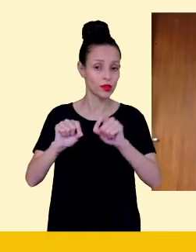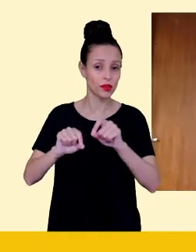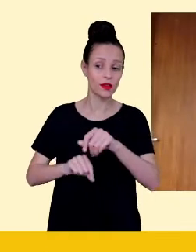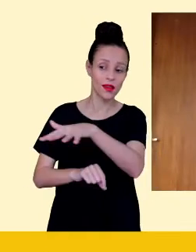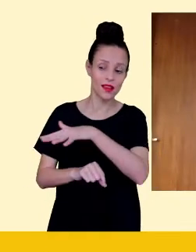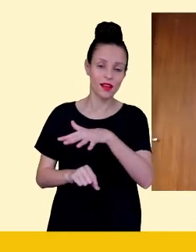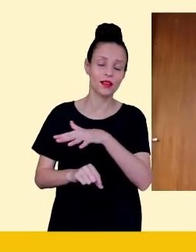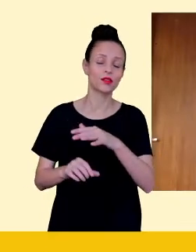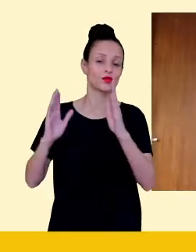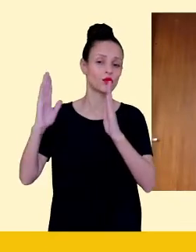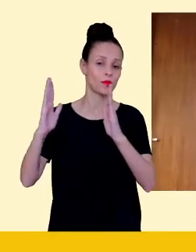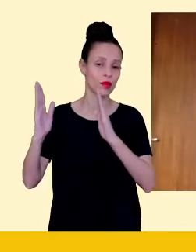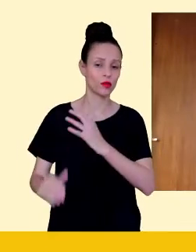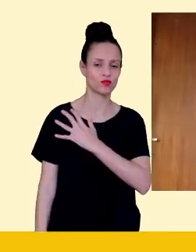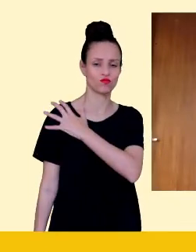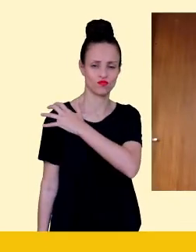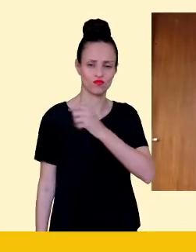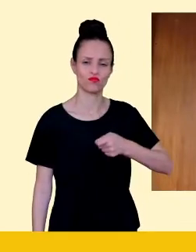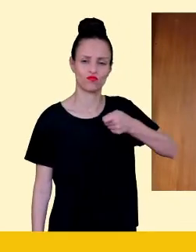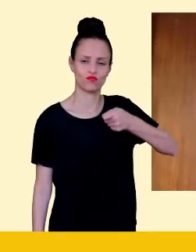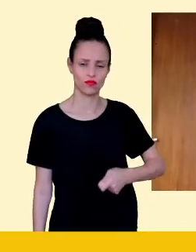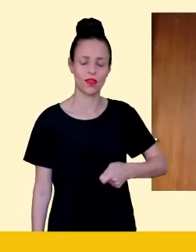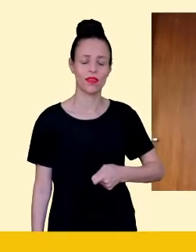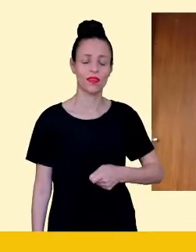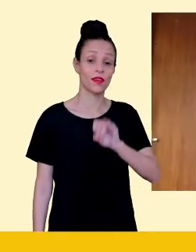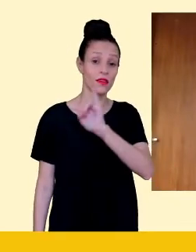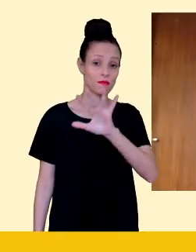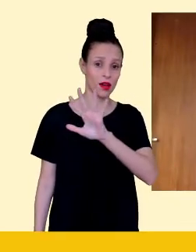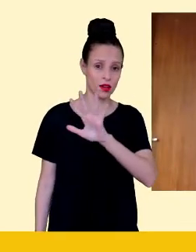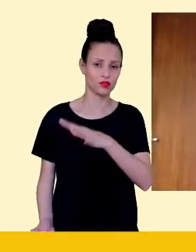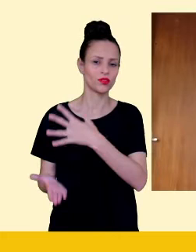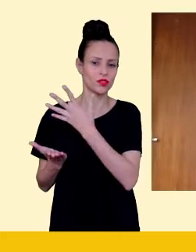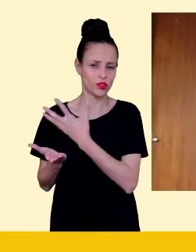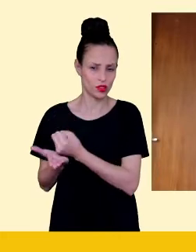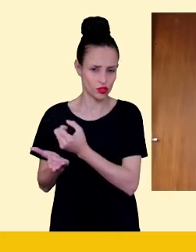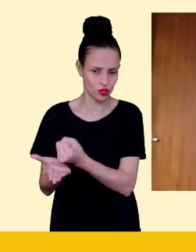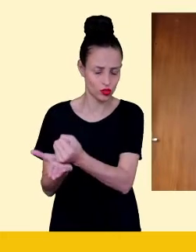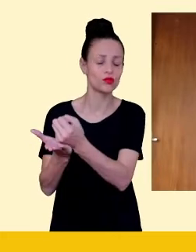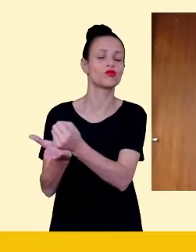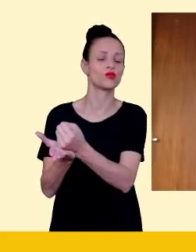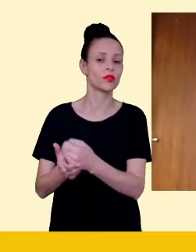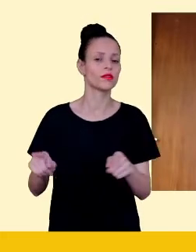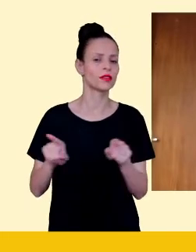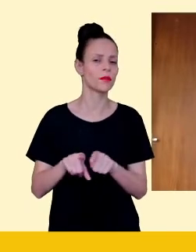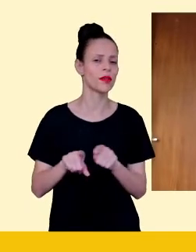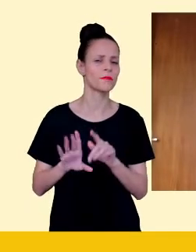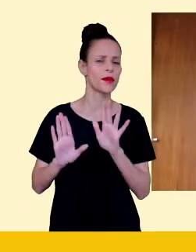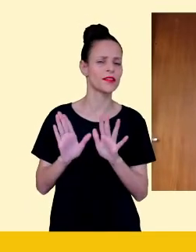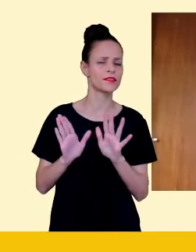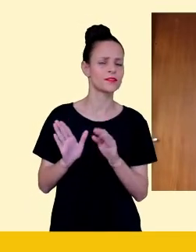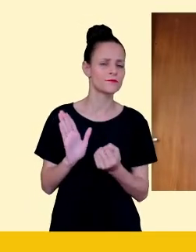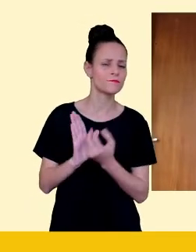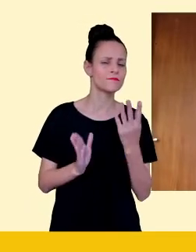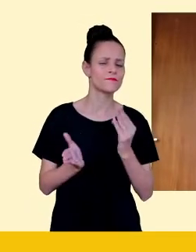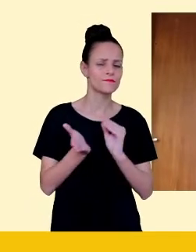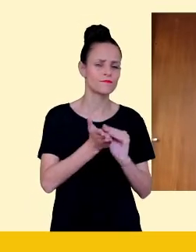produziu no interior do movimento do regime militar mesmo, essas imagens de registro, há uma série